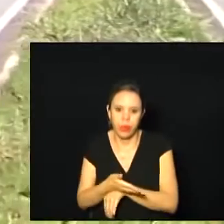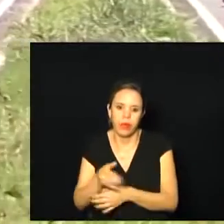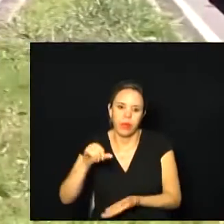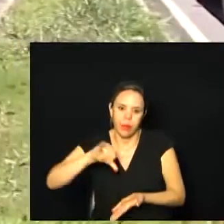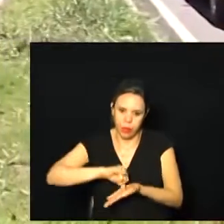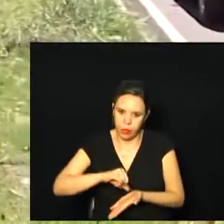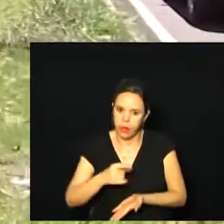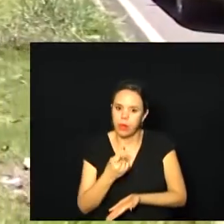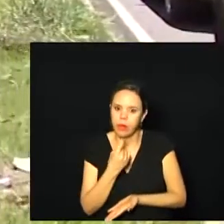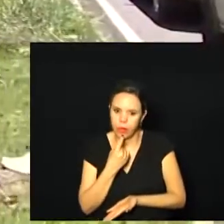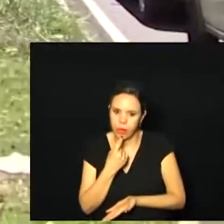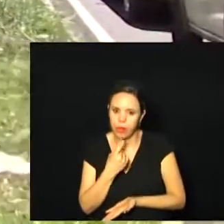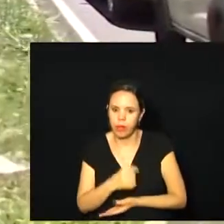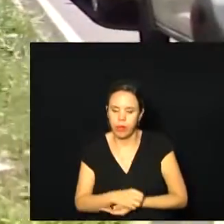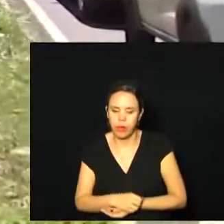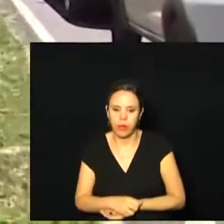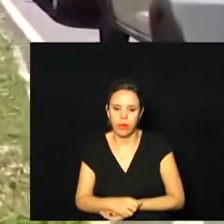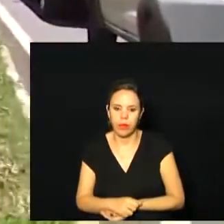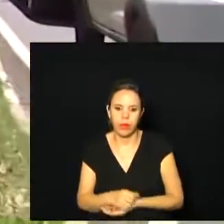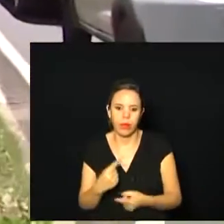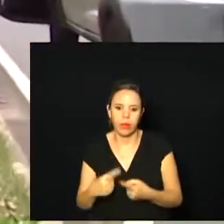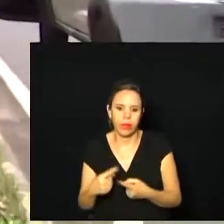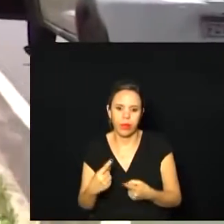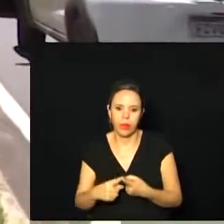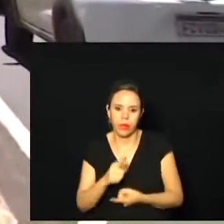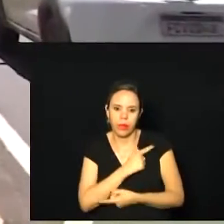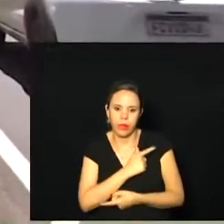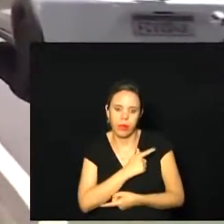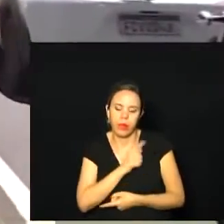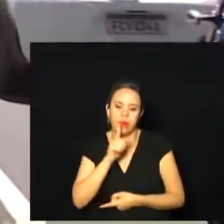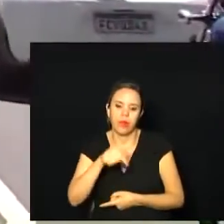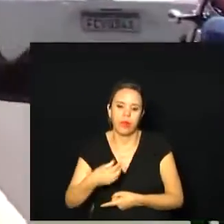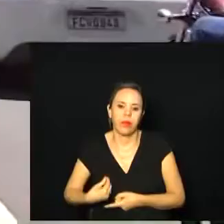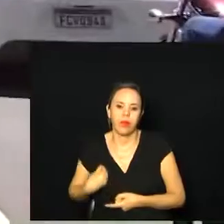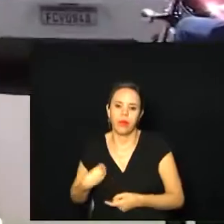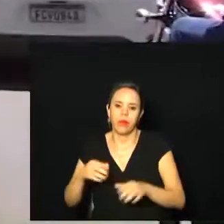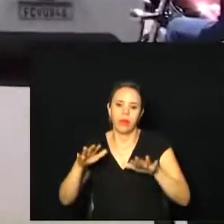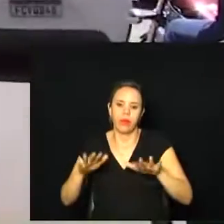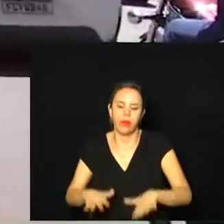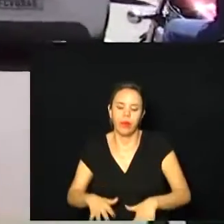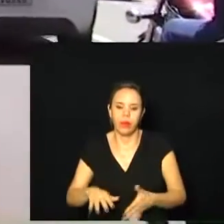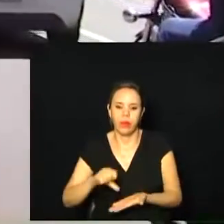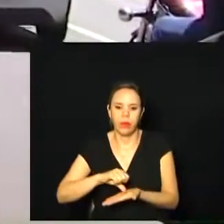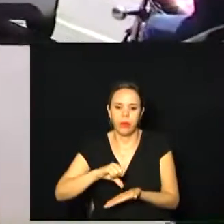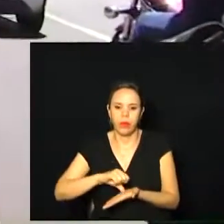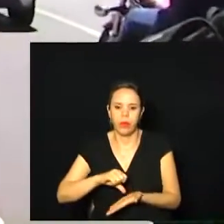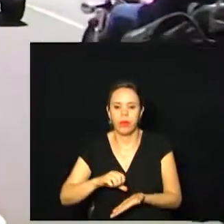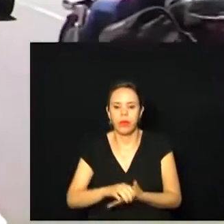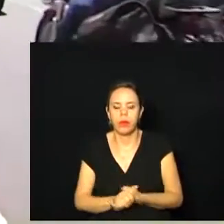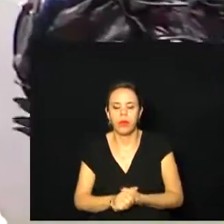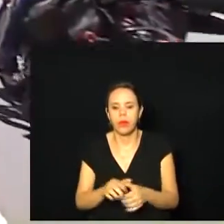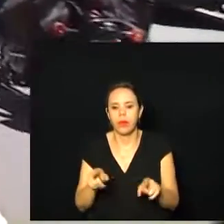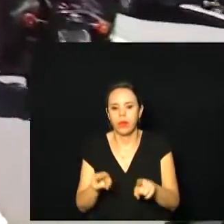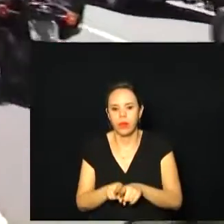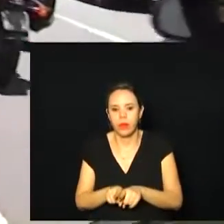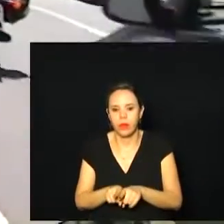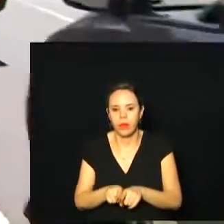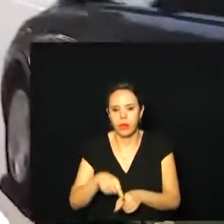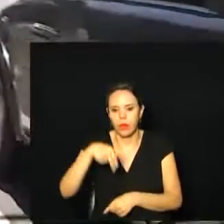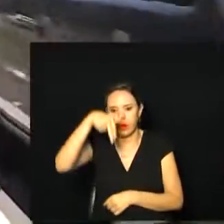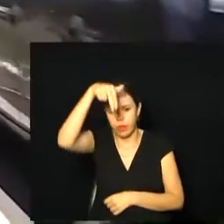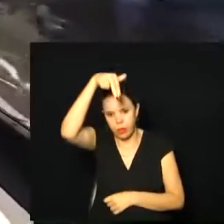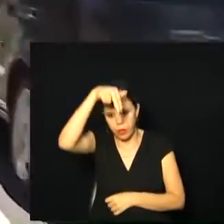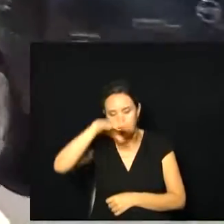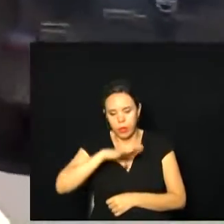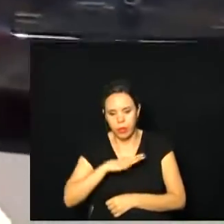ao centro da cidade, porque o Guanabara ele fica entre a região central e também a região norte